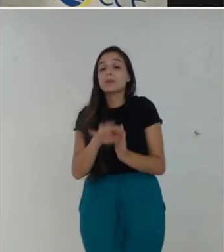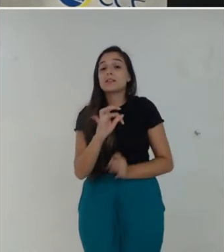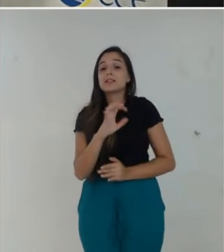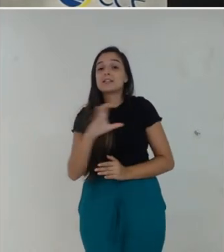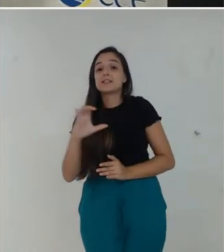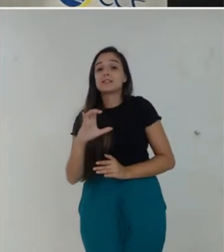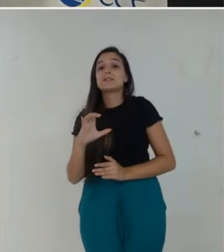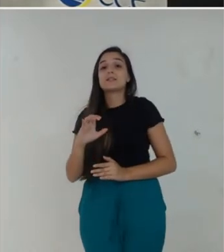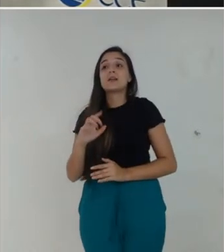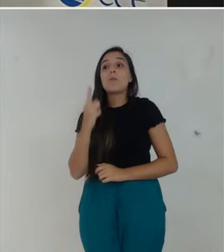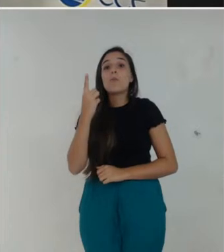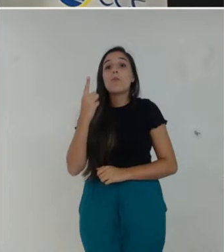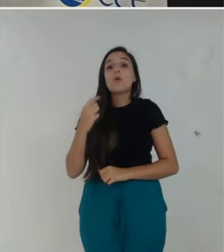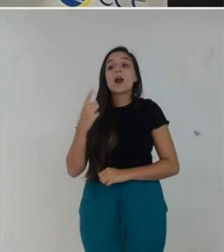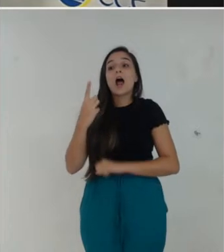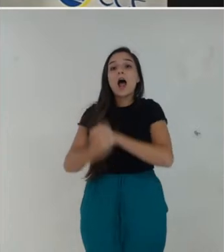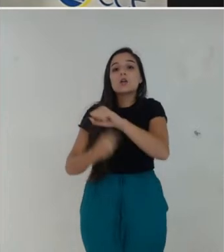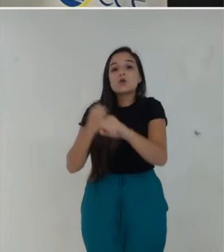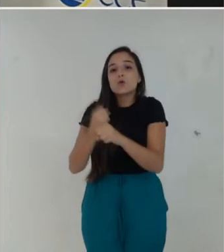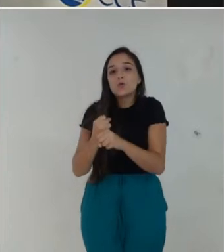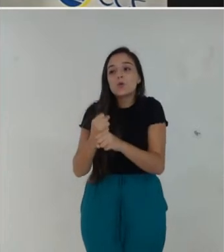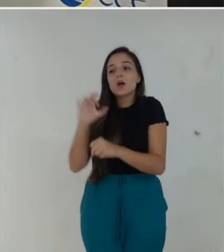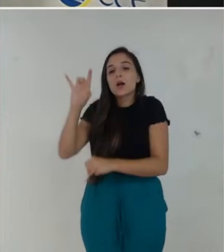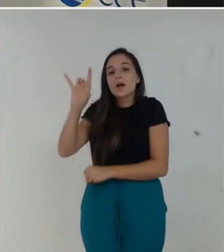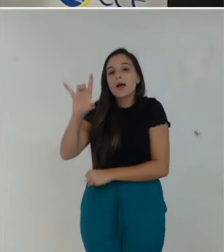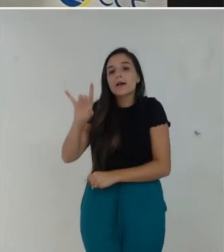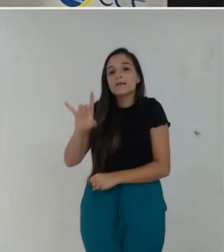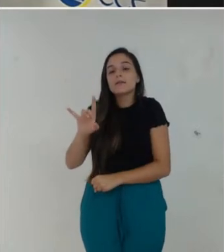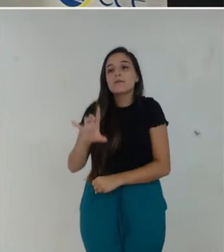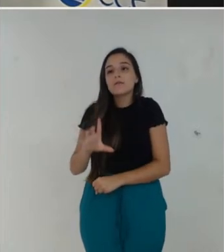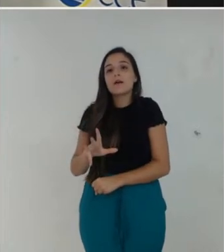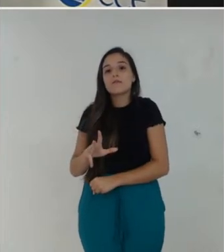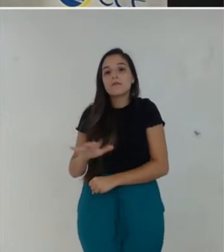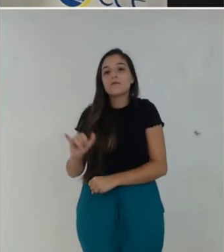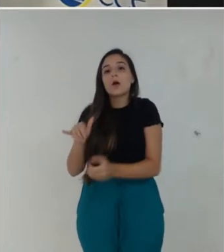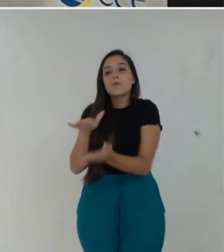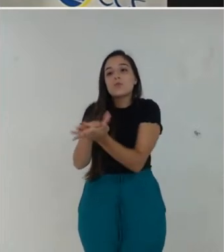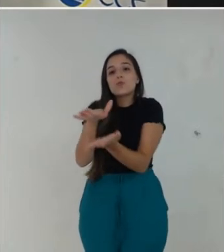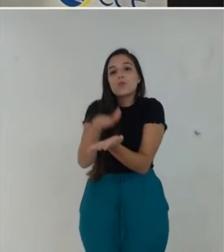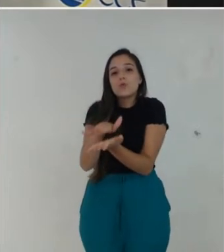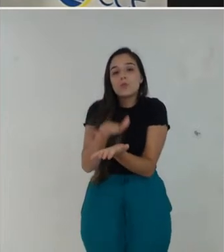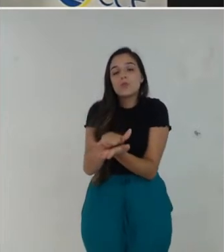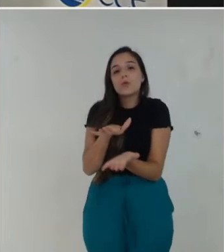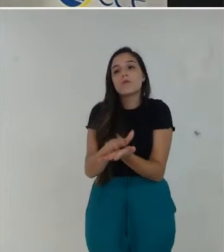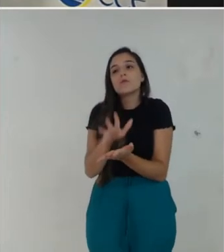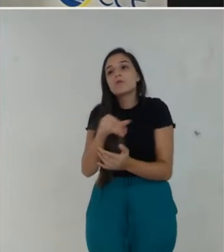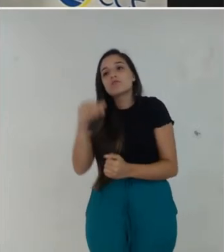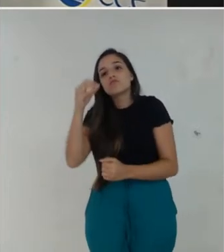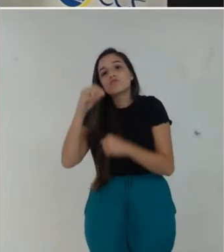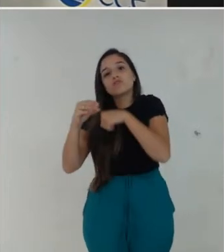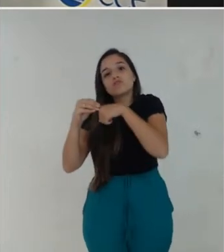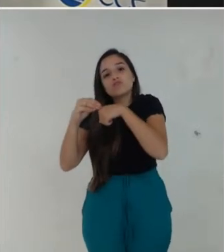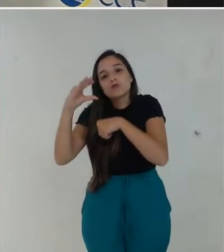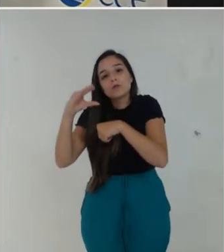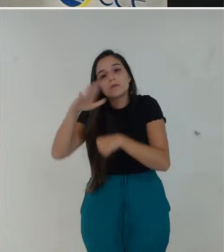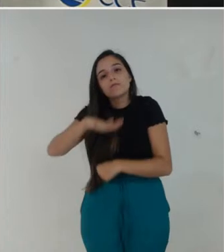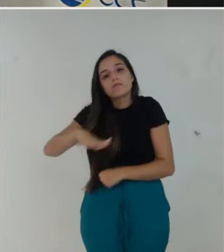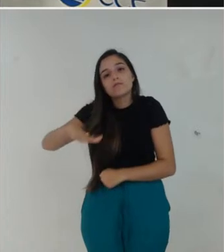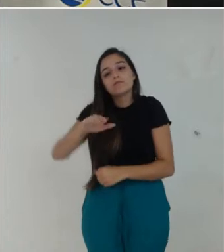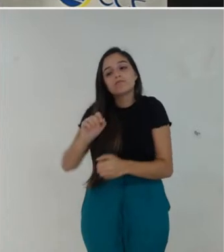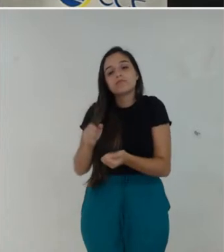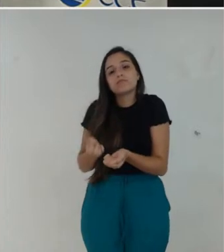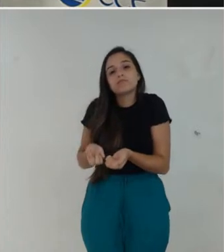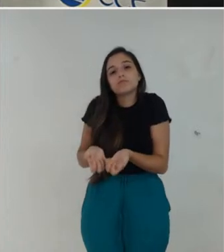conclusão ao ano, entrando em circulação, sendo publicados, né, trazendo conhecimento para a área.